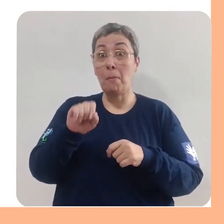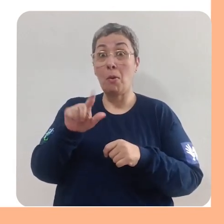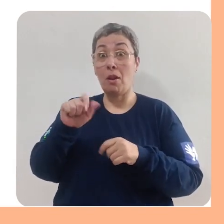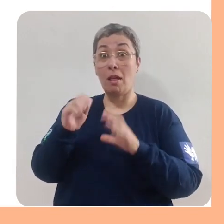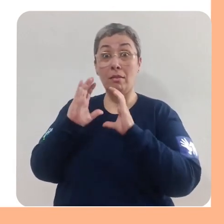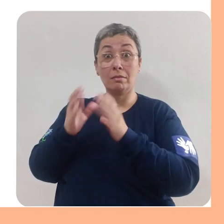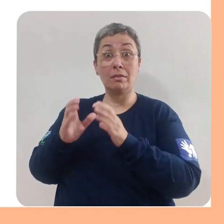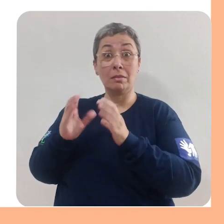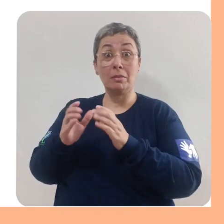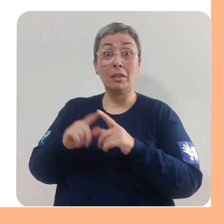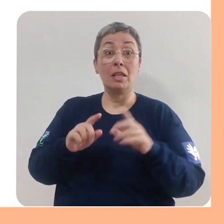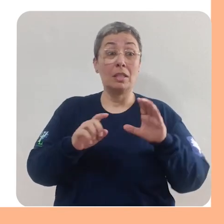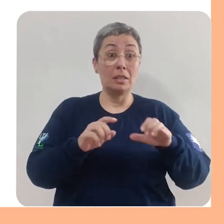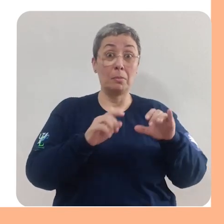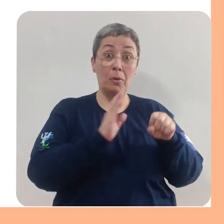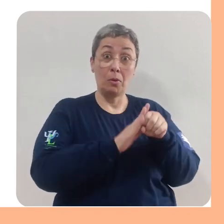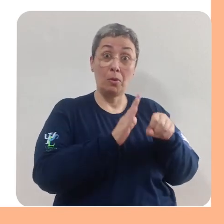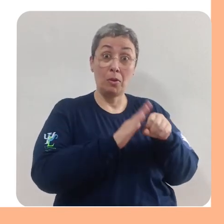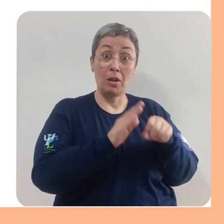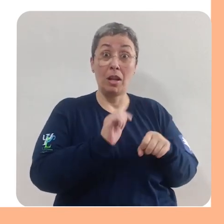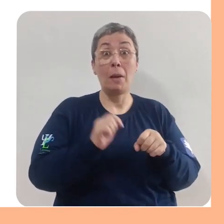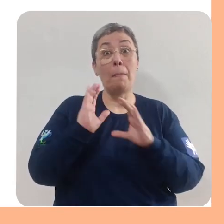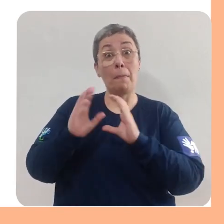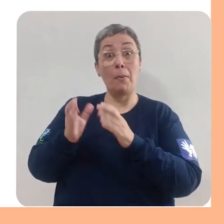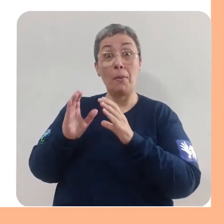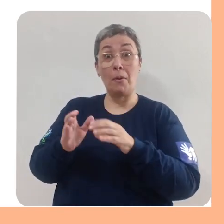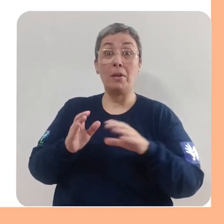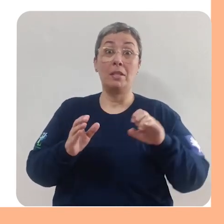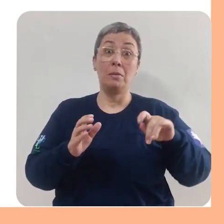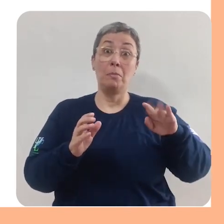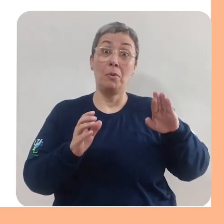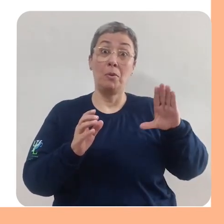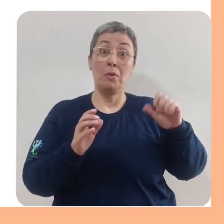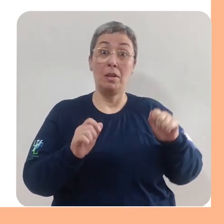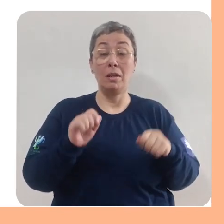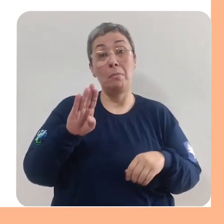bola. Cebola, bola.